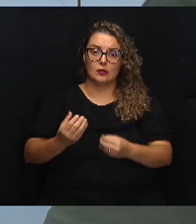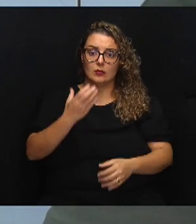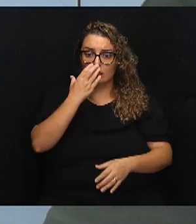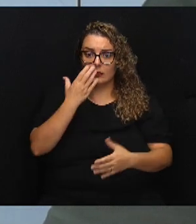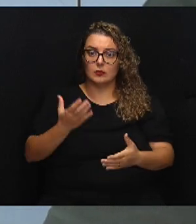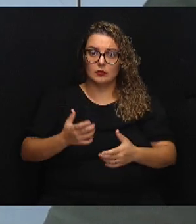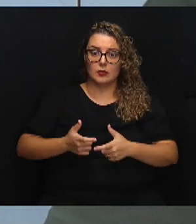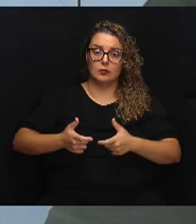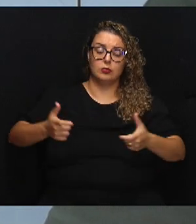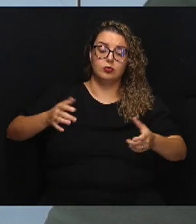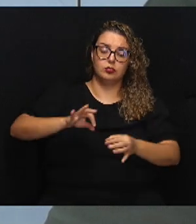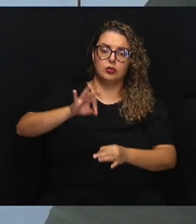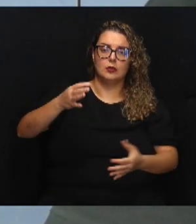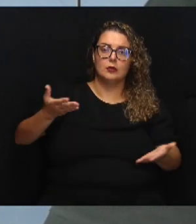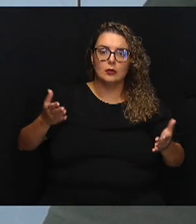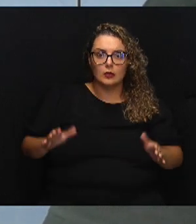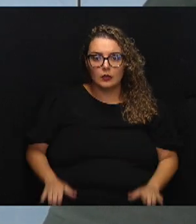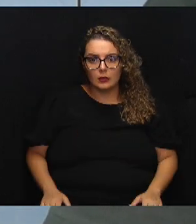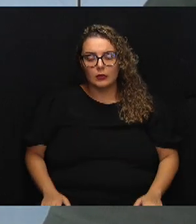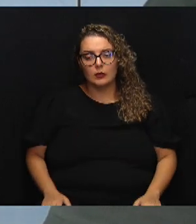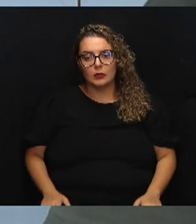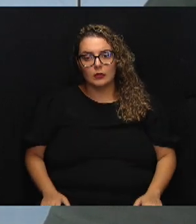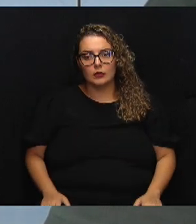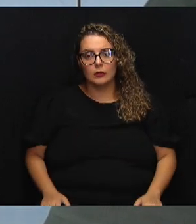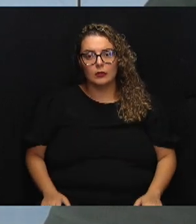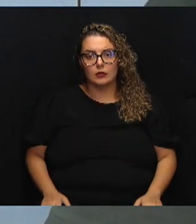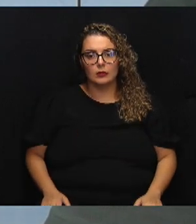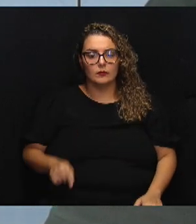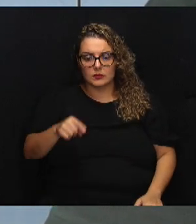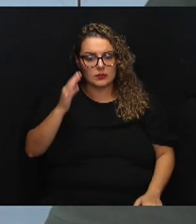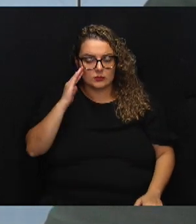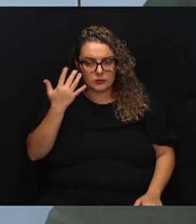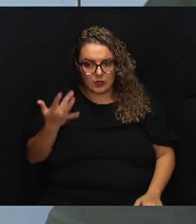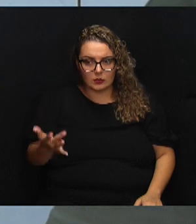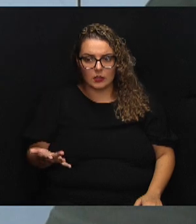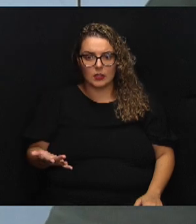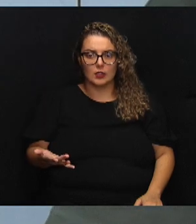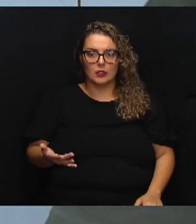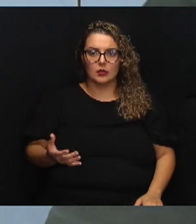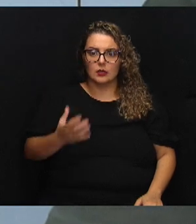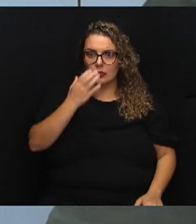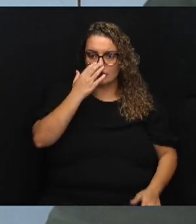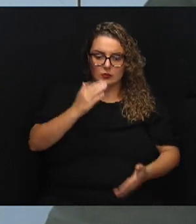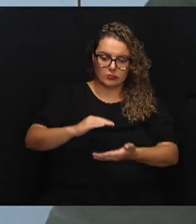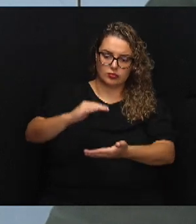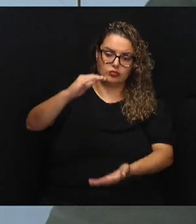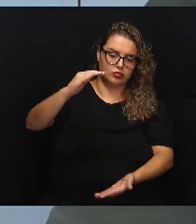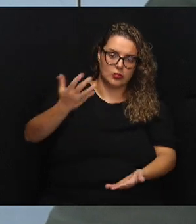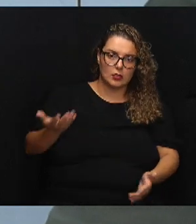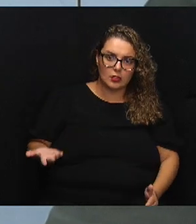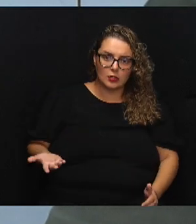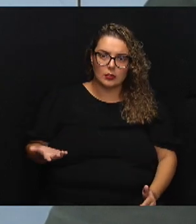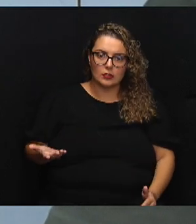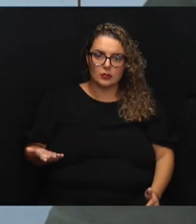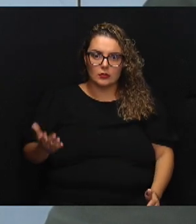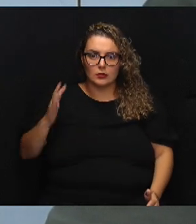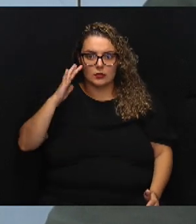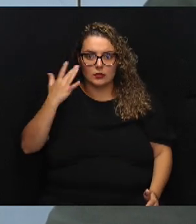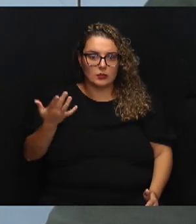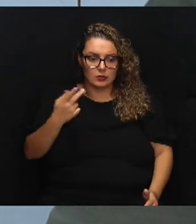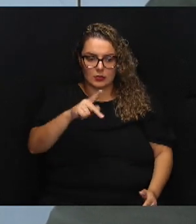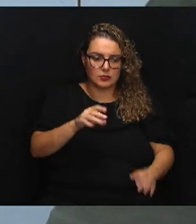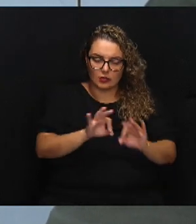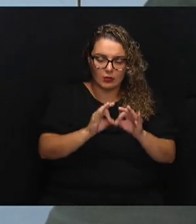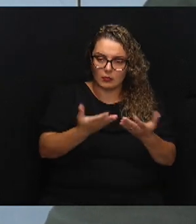muito grande. Pô, então por que você não sabia que o seu cachorro ia crescer, se você não sabia que o seu cachorro é da sua